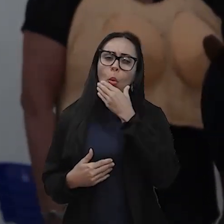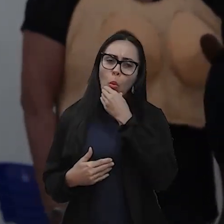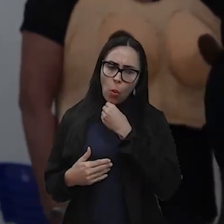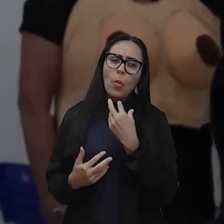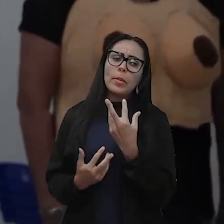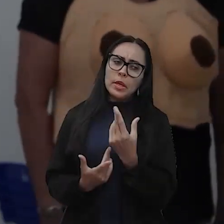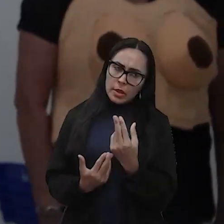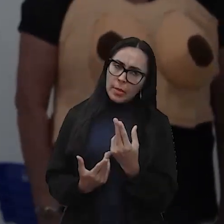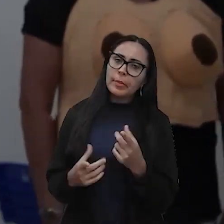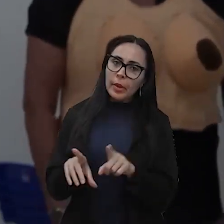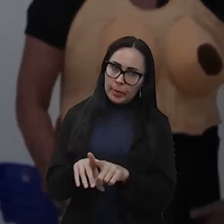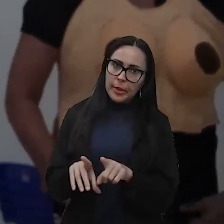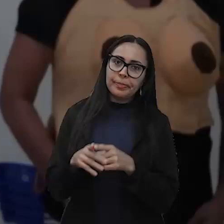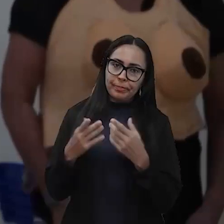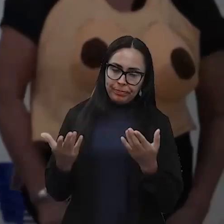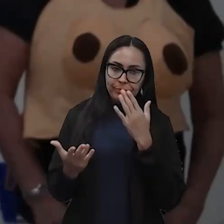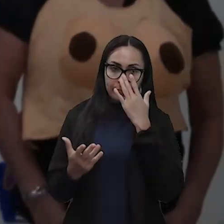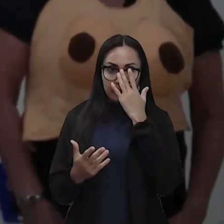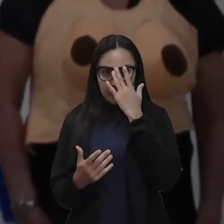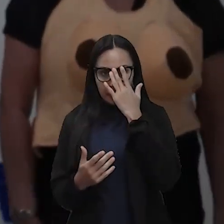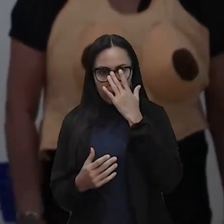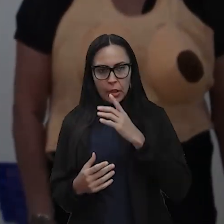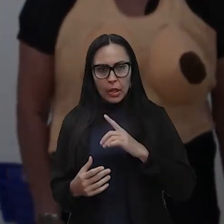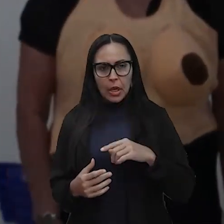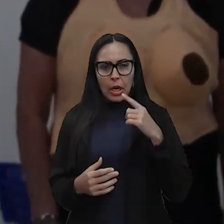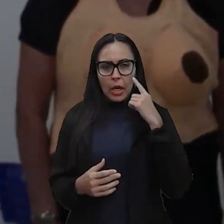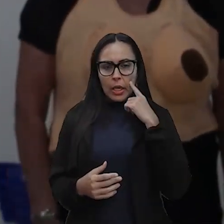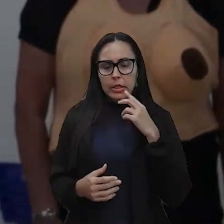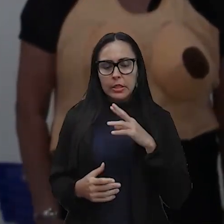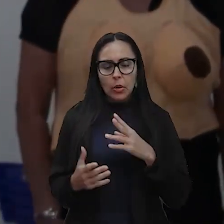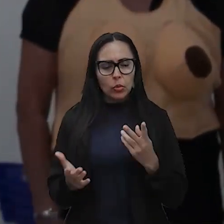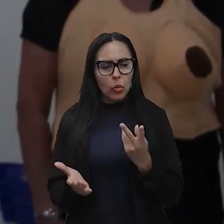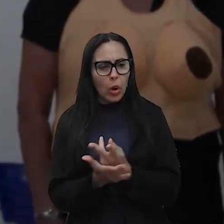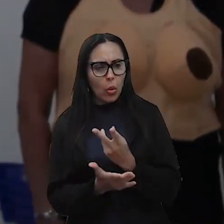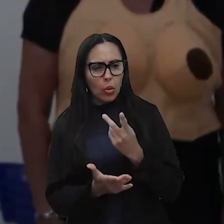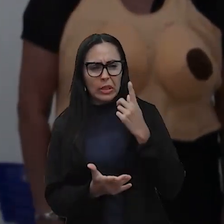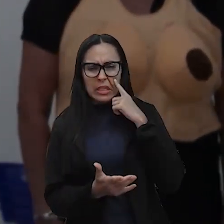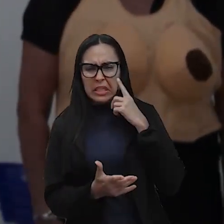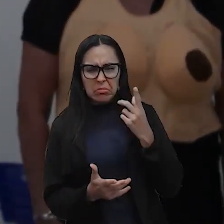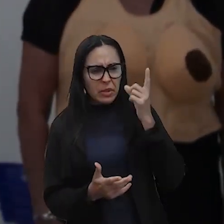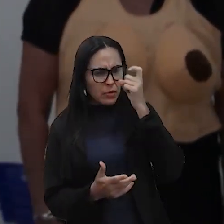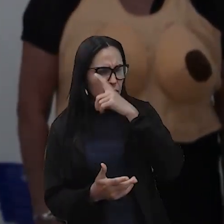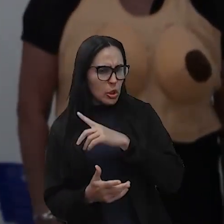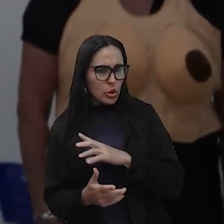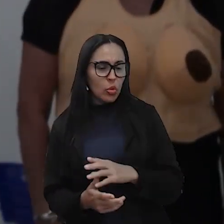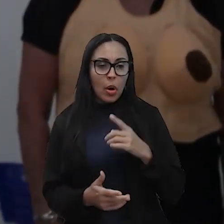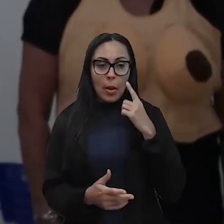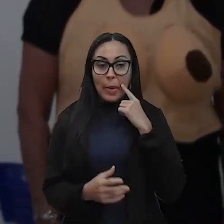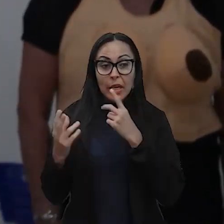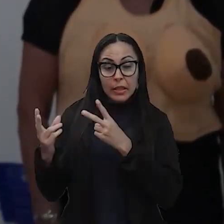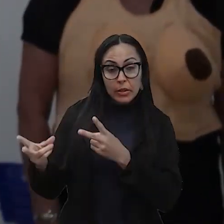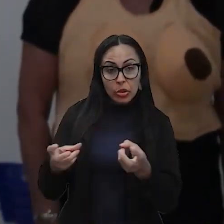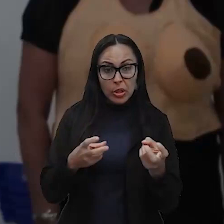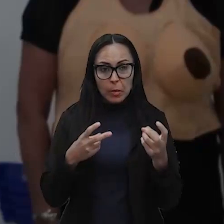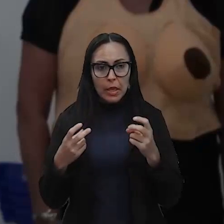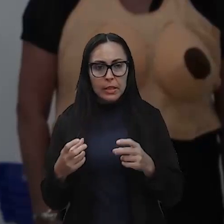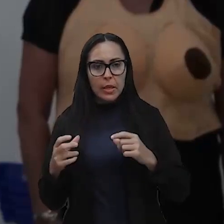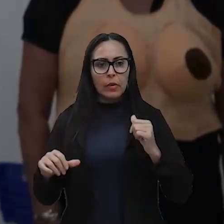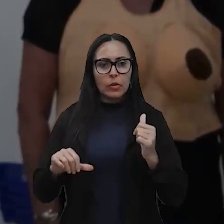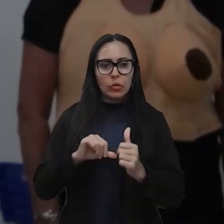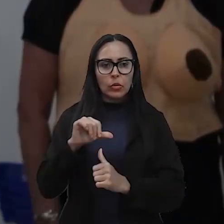Dos homens, não é muito comum que isso aconteça. O dos homens a gente identifica alterações nodulares